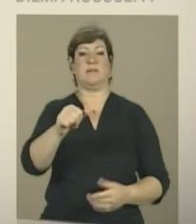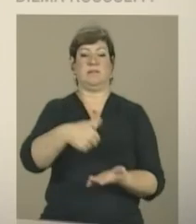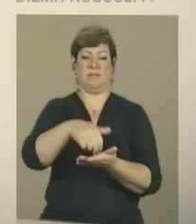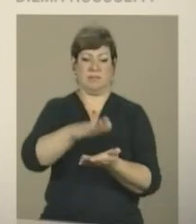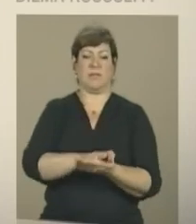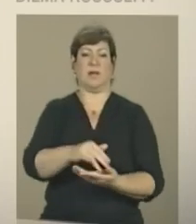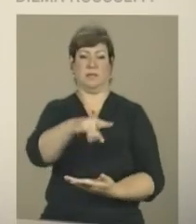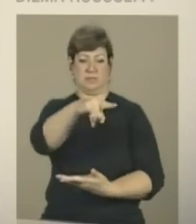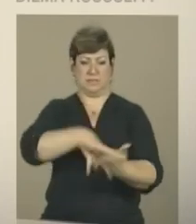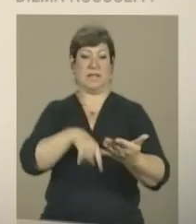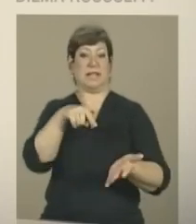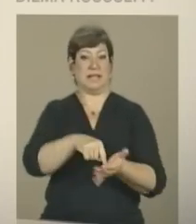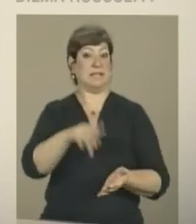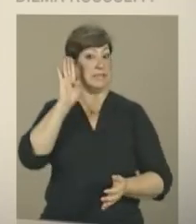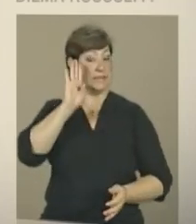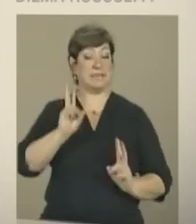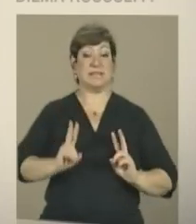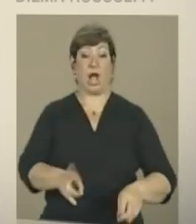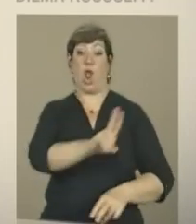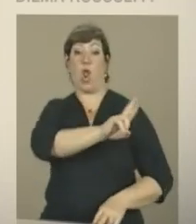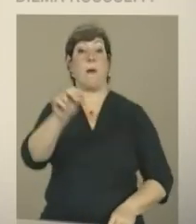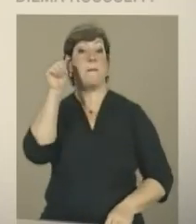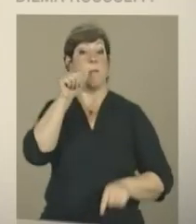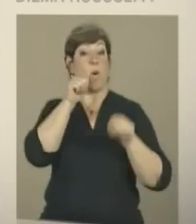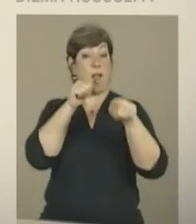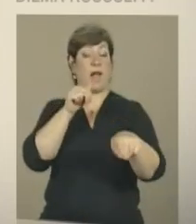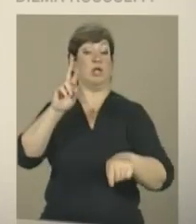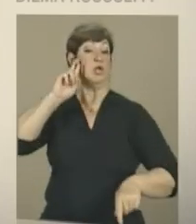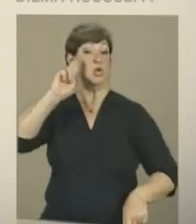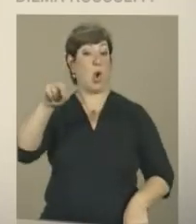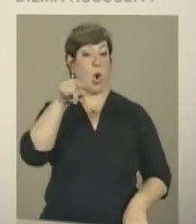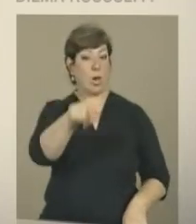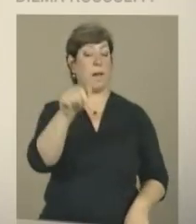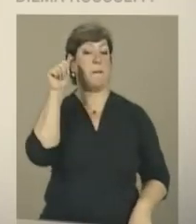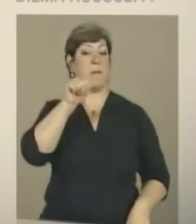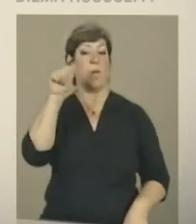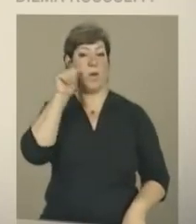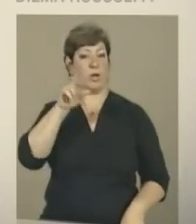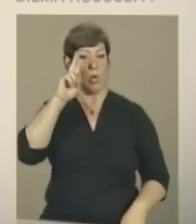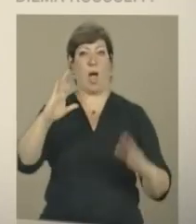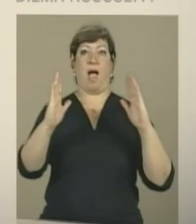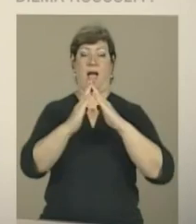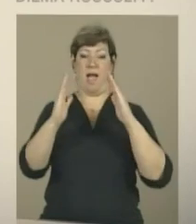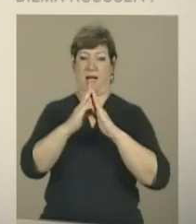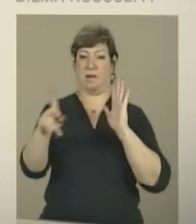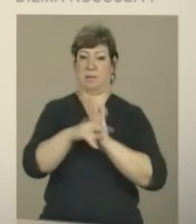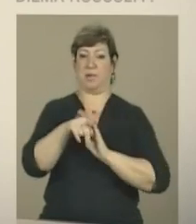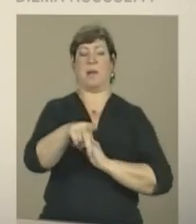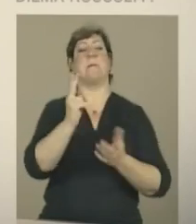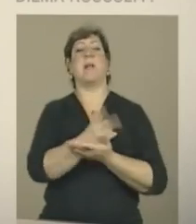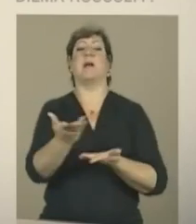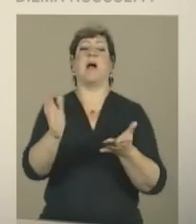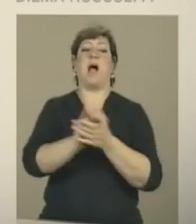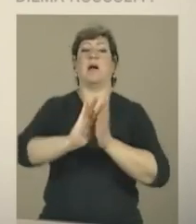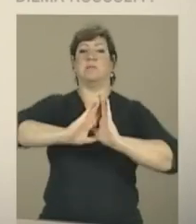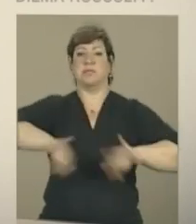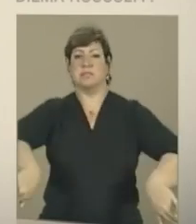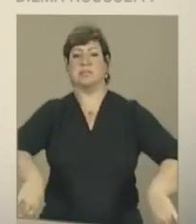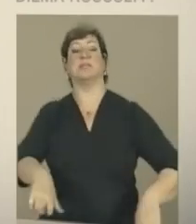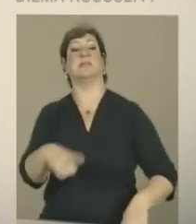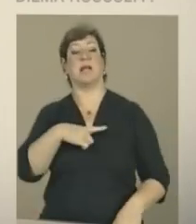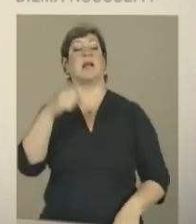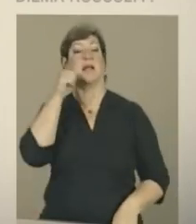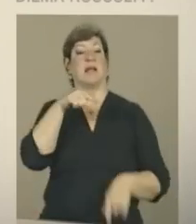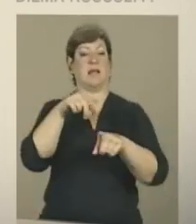registrada sempre no nome das mulheres Elas serão Donas do imóvel mesmo em caso de separação ou divórcio